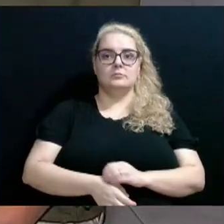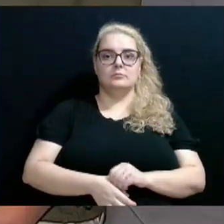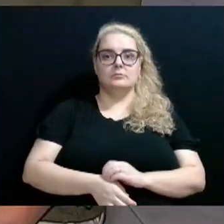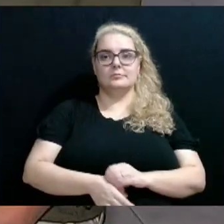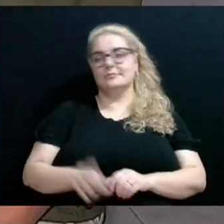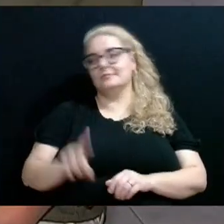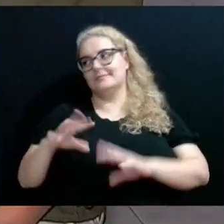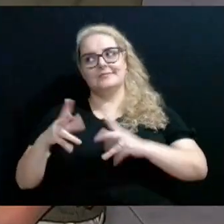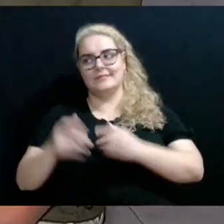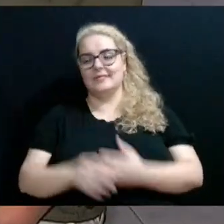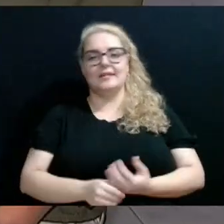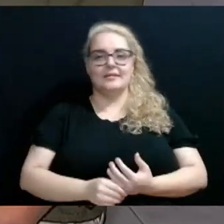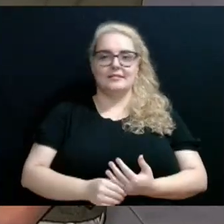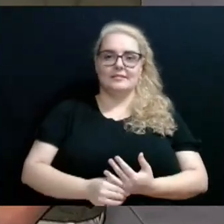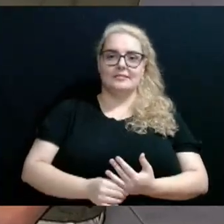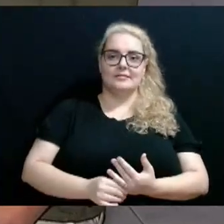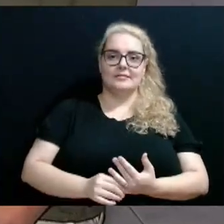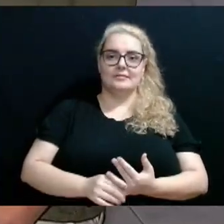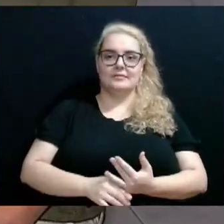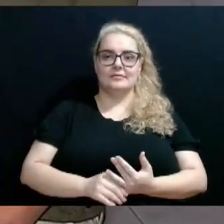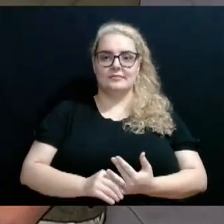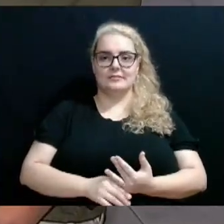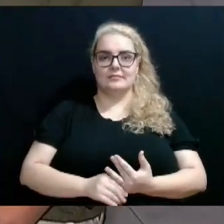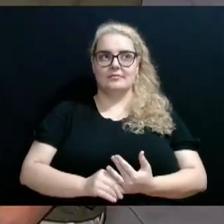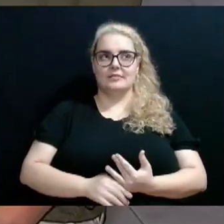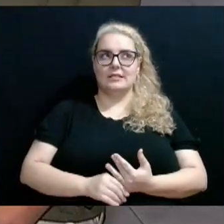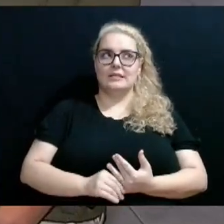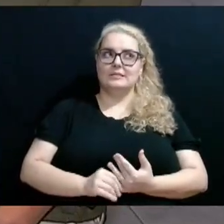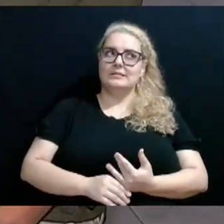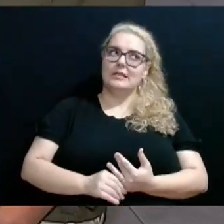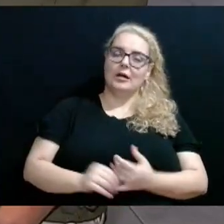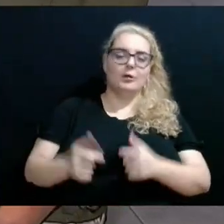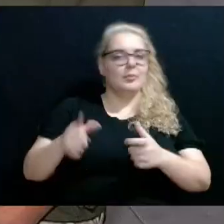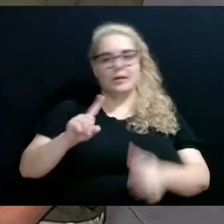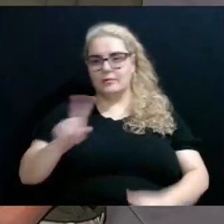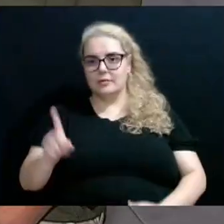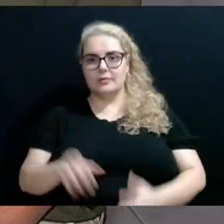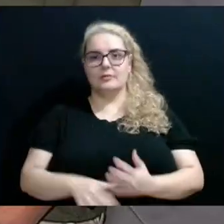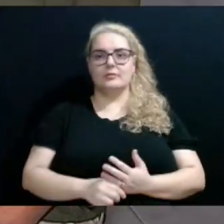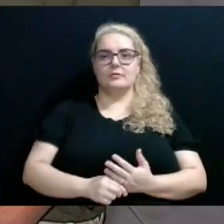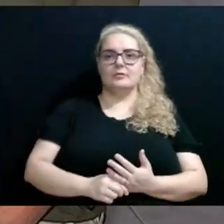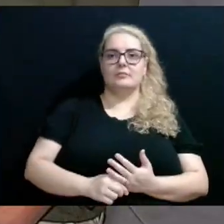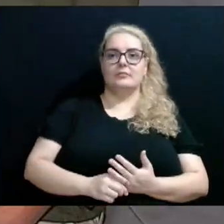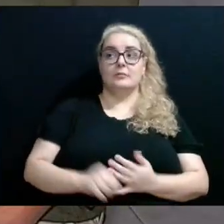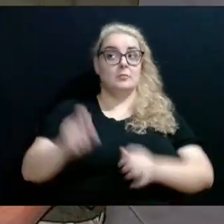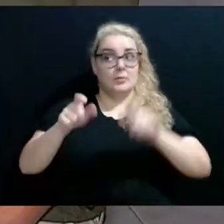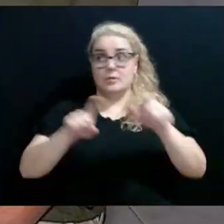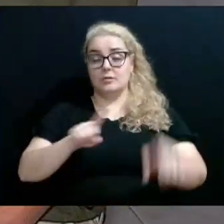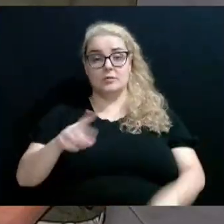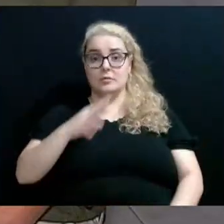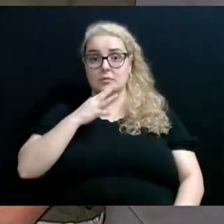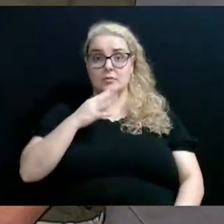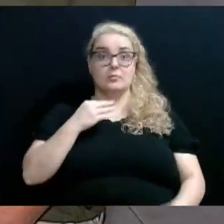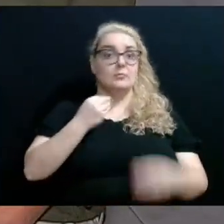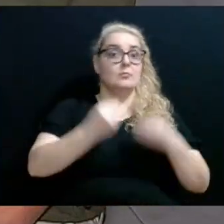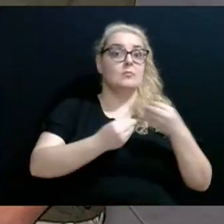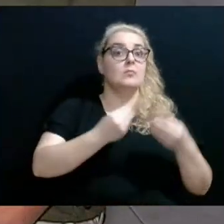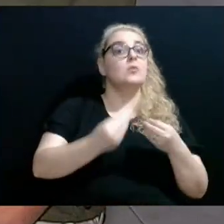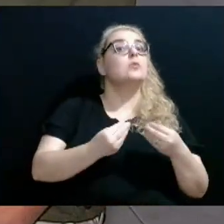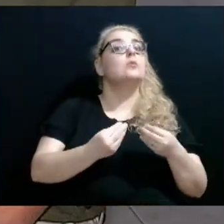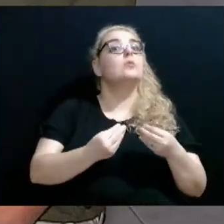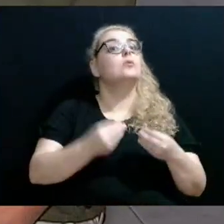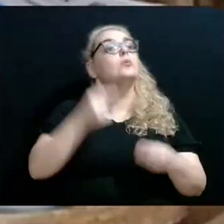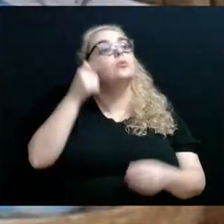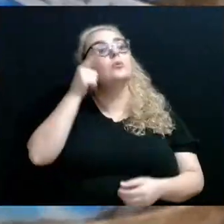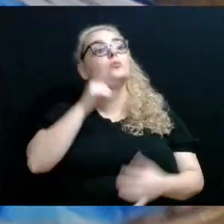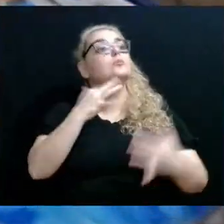todos. Praticamente não. A maioria foram desconhecidos mesmo. Mas como você conquistou esse